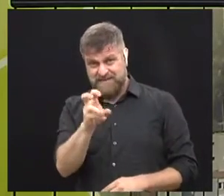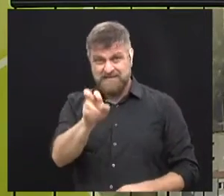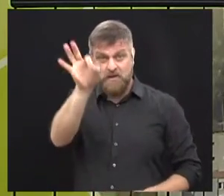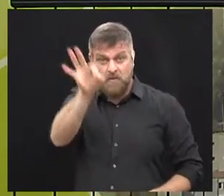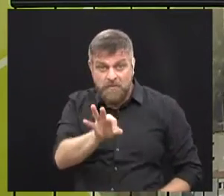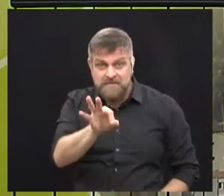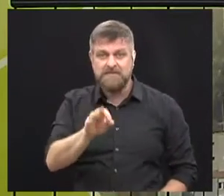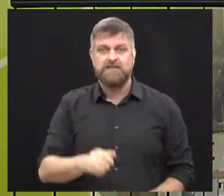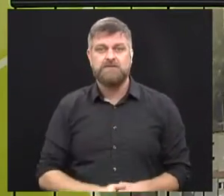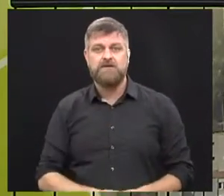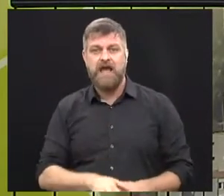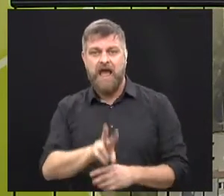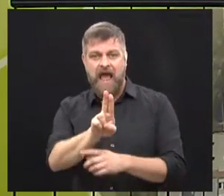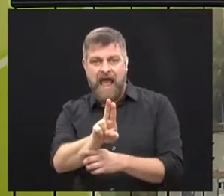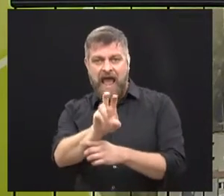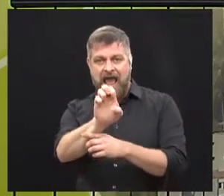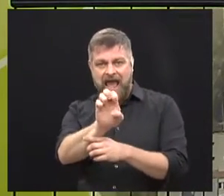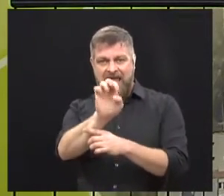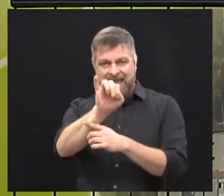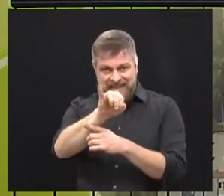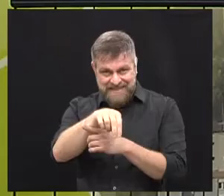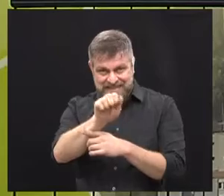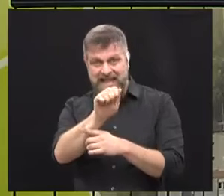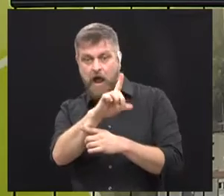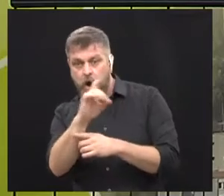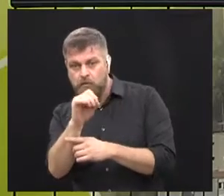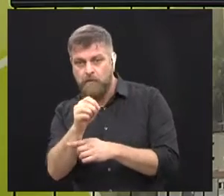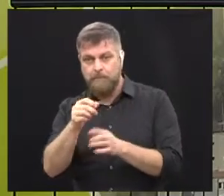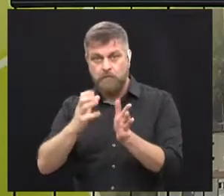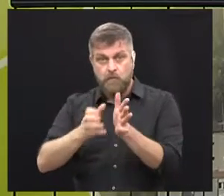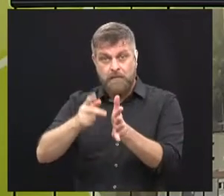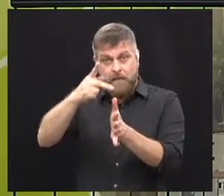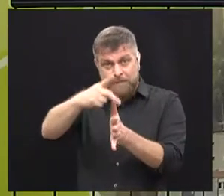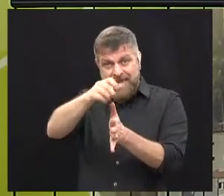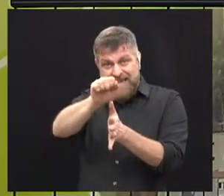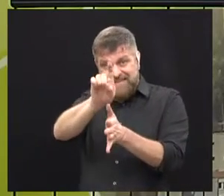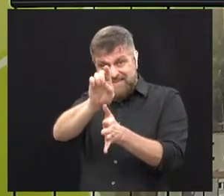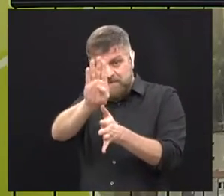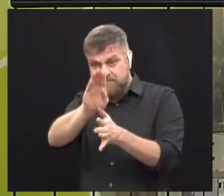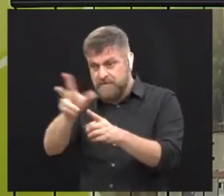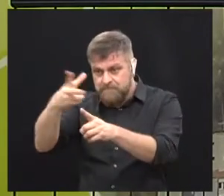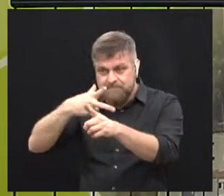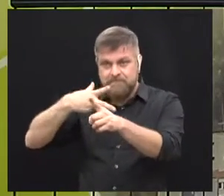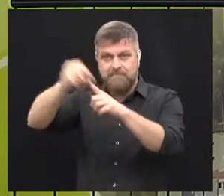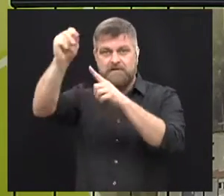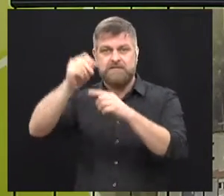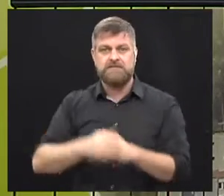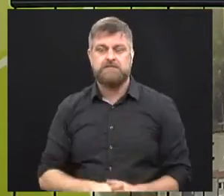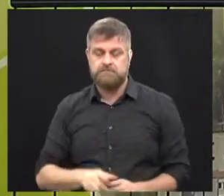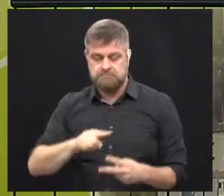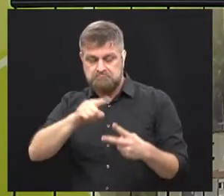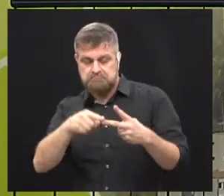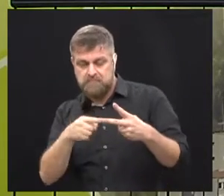52,35% dos votos, Reinaldo Azambuja, do PSDB, venceu o juiz Odilon, do PDT,